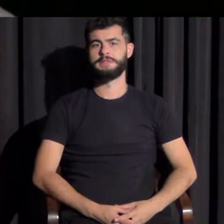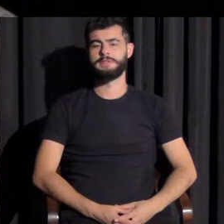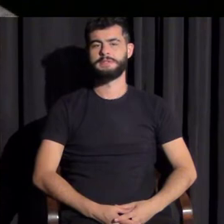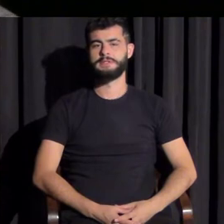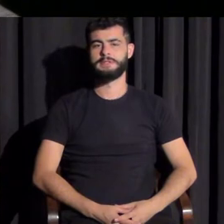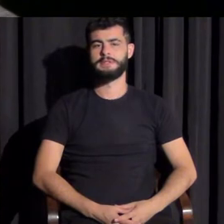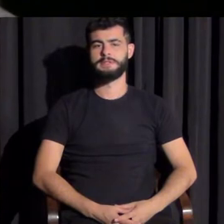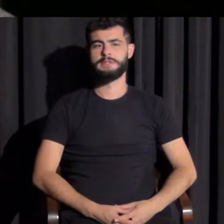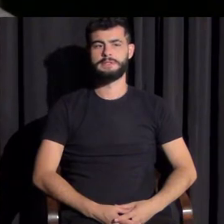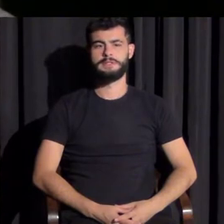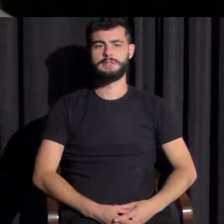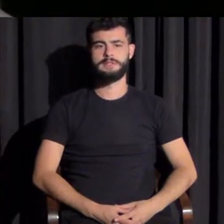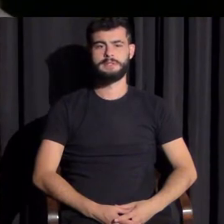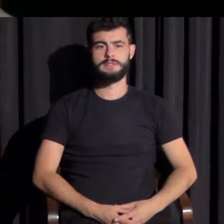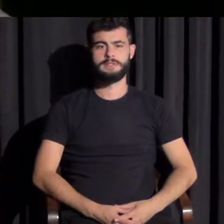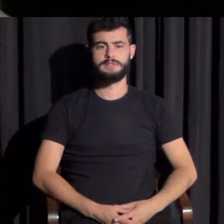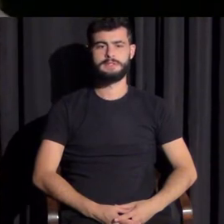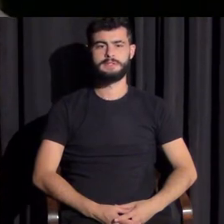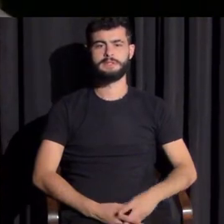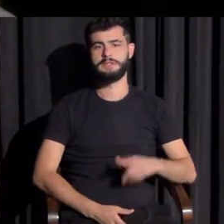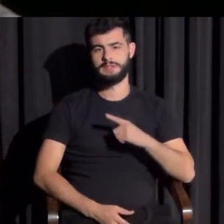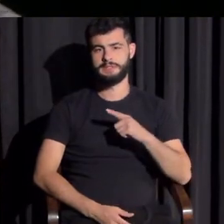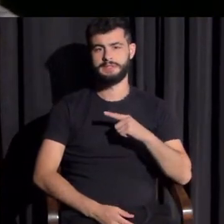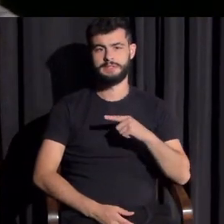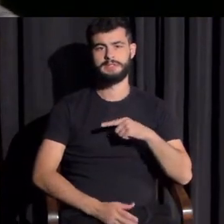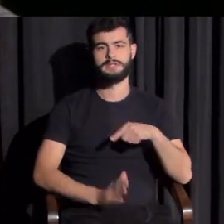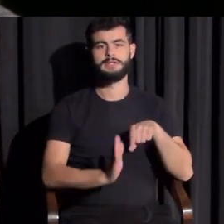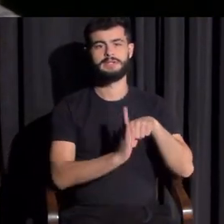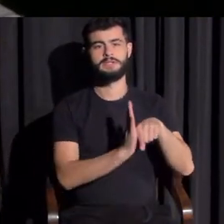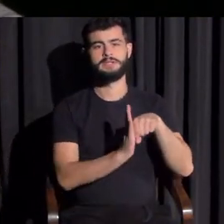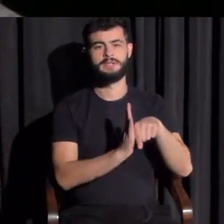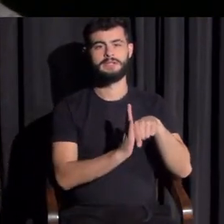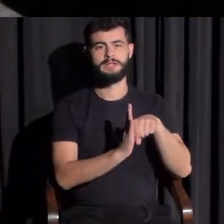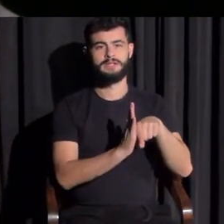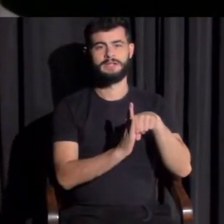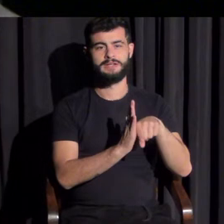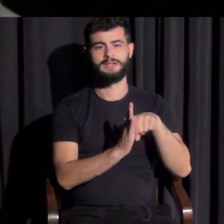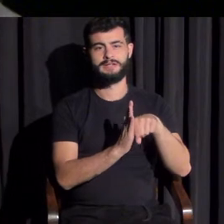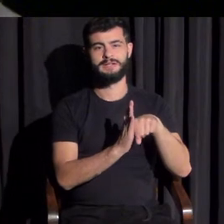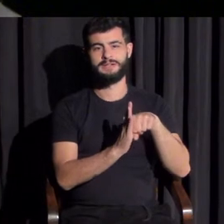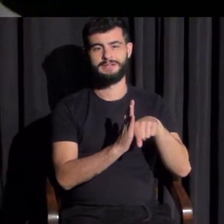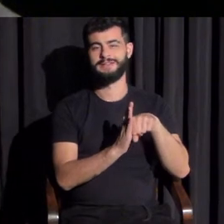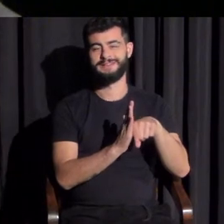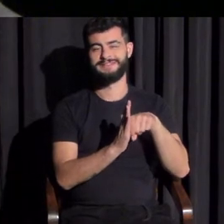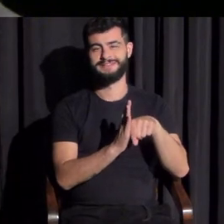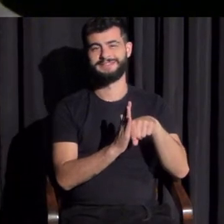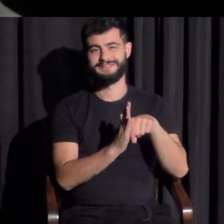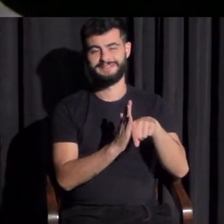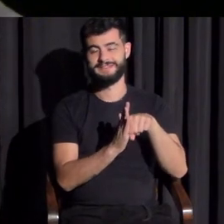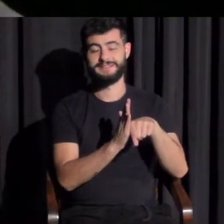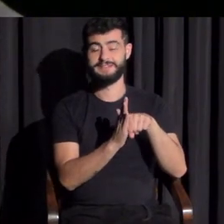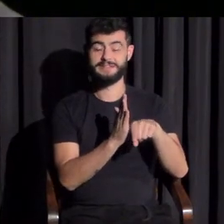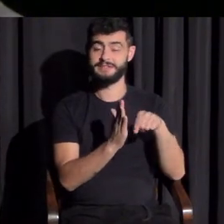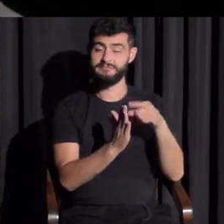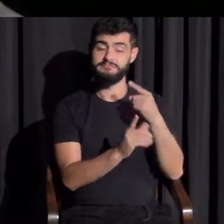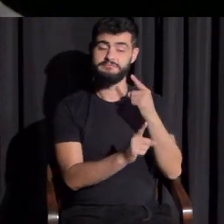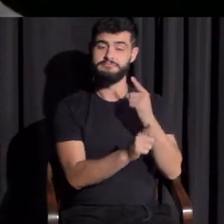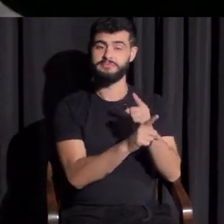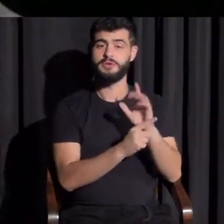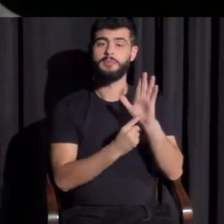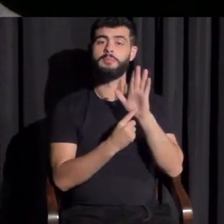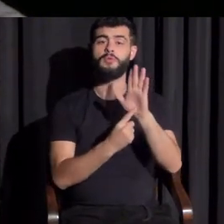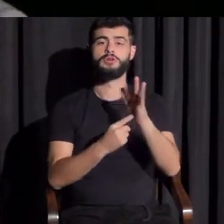existem dados, né, mostrando que também houve uma mudança no que tem se chamado